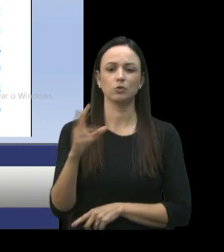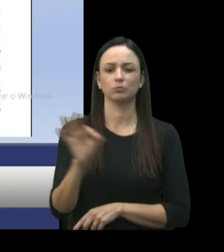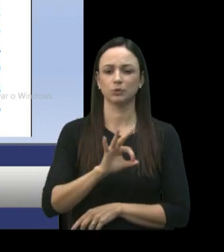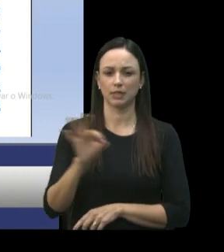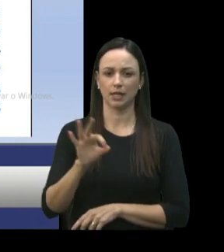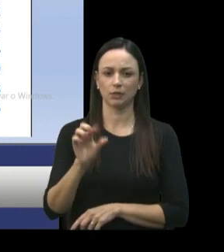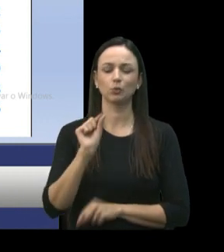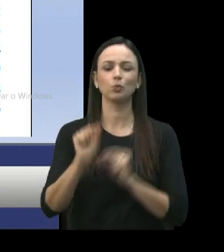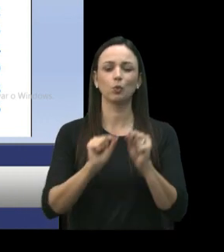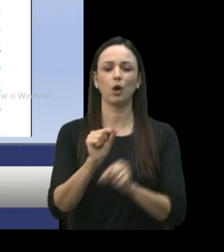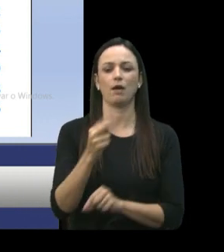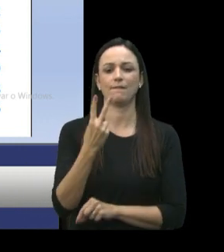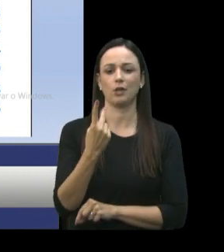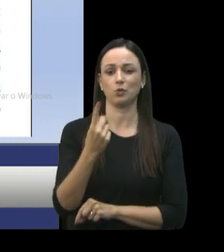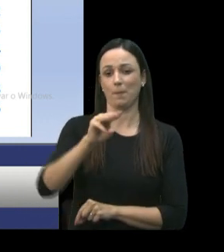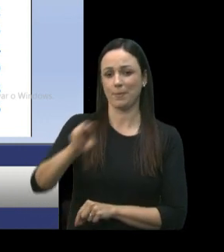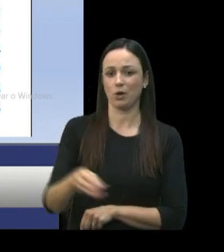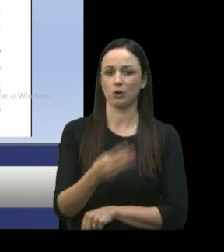3,2%, que corresponde a